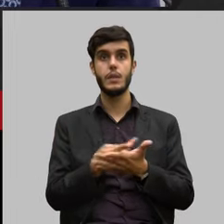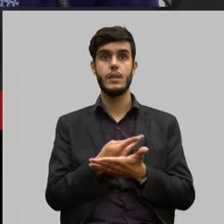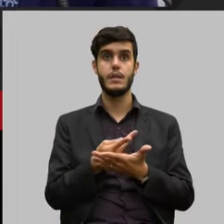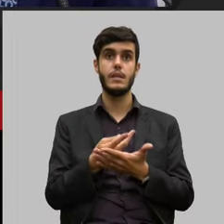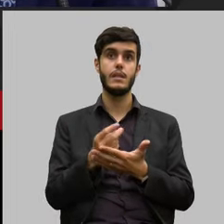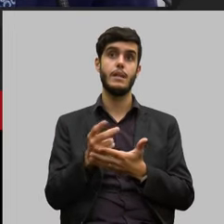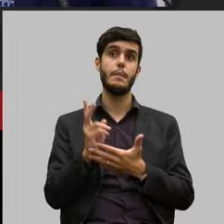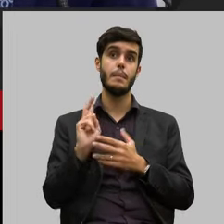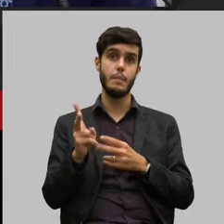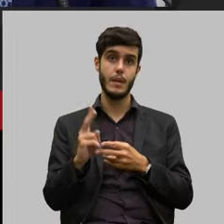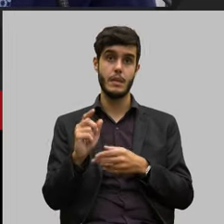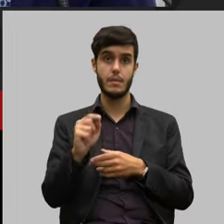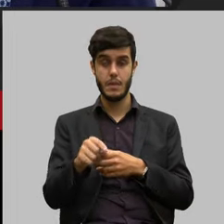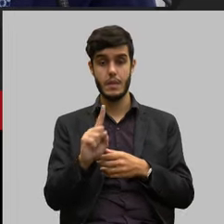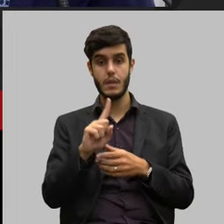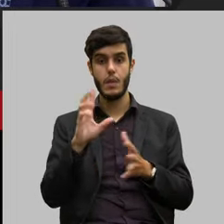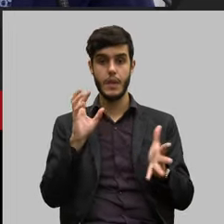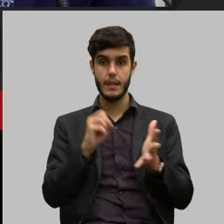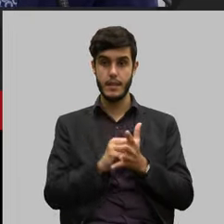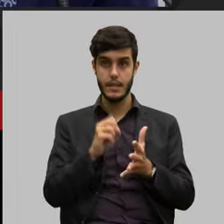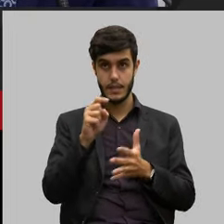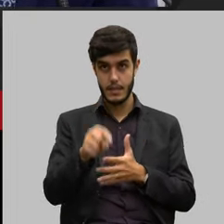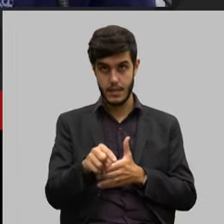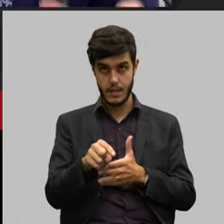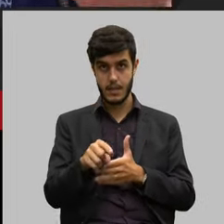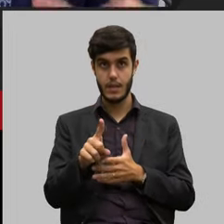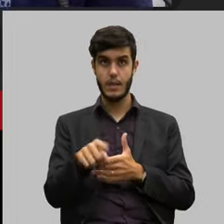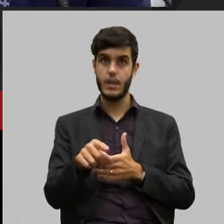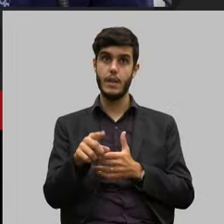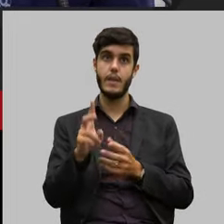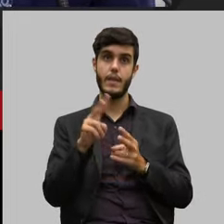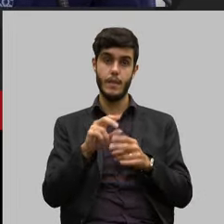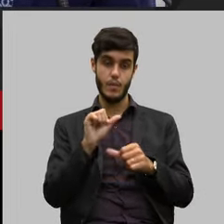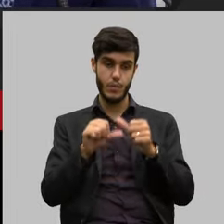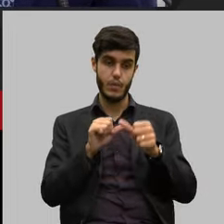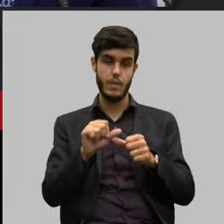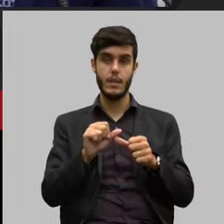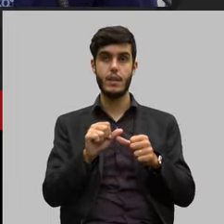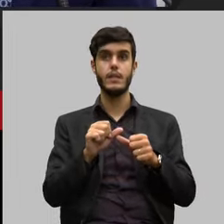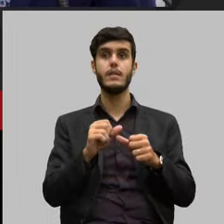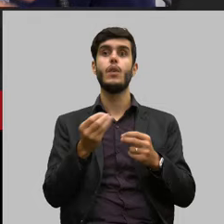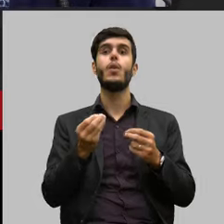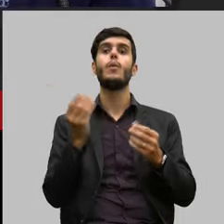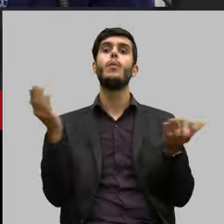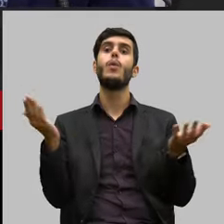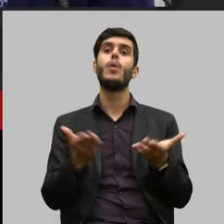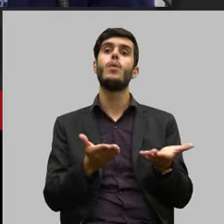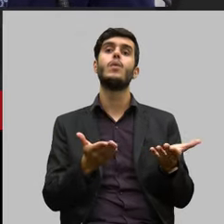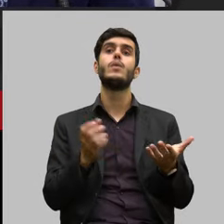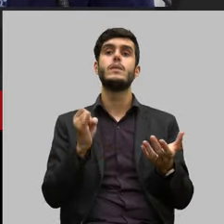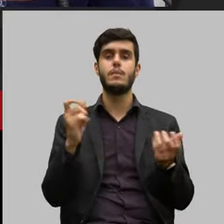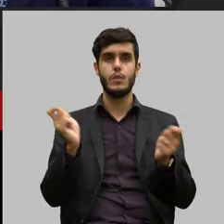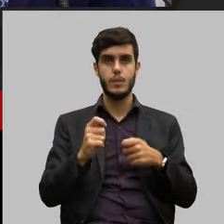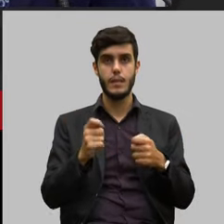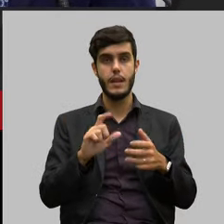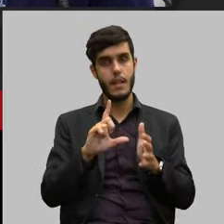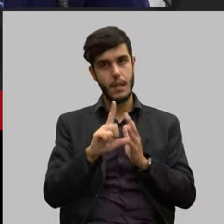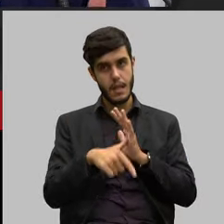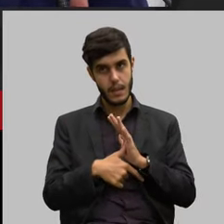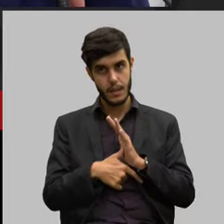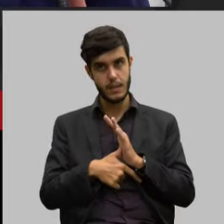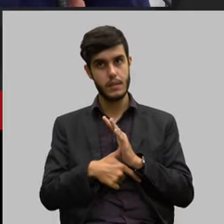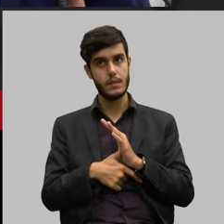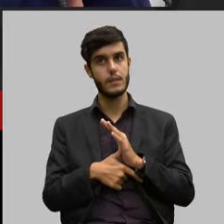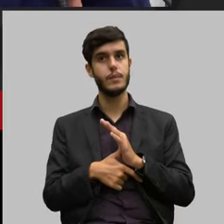mesmo sem adesão sem alteração nenhuma como estamos hoje existe essa possibilidade de atraso dos